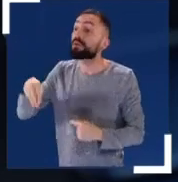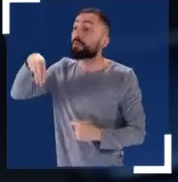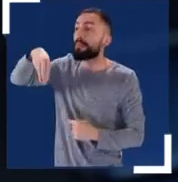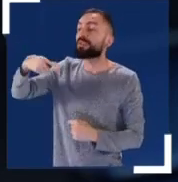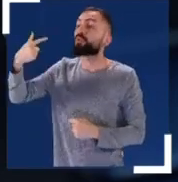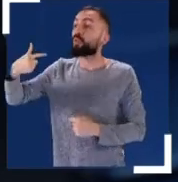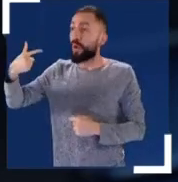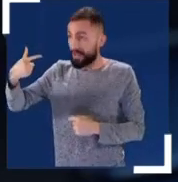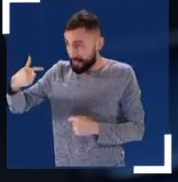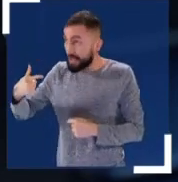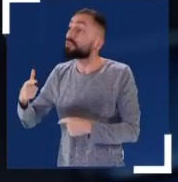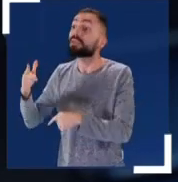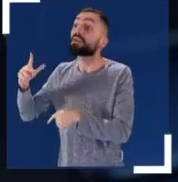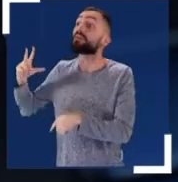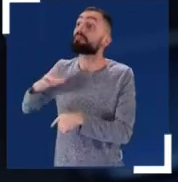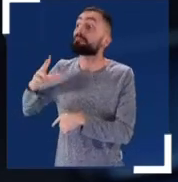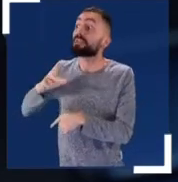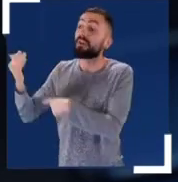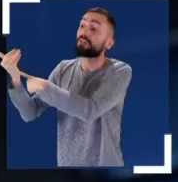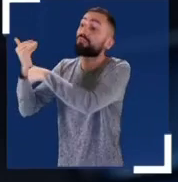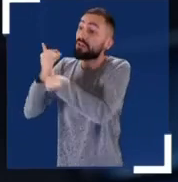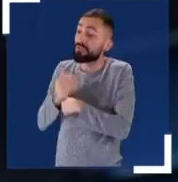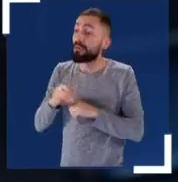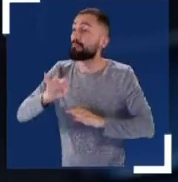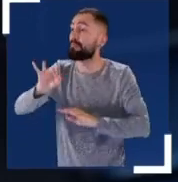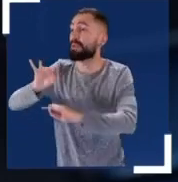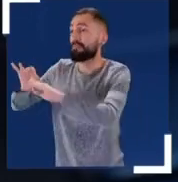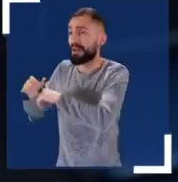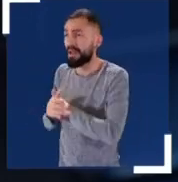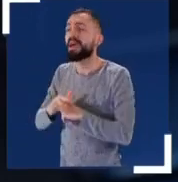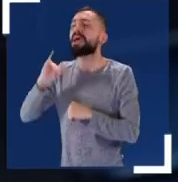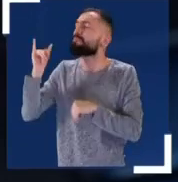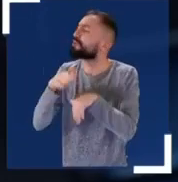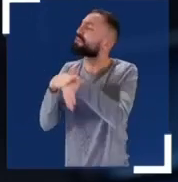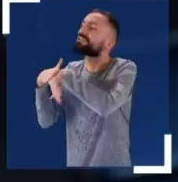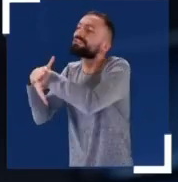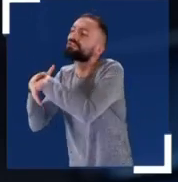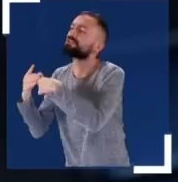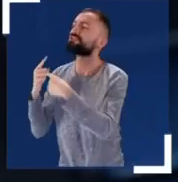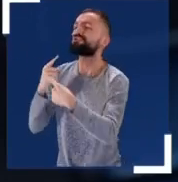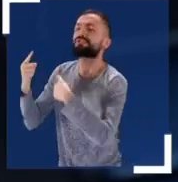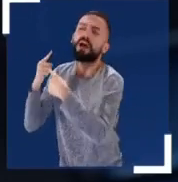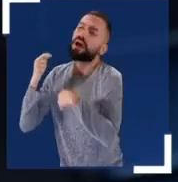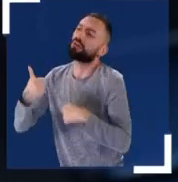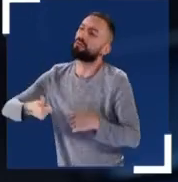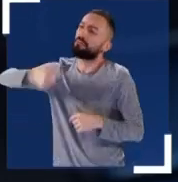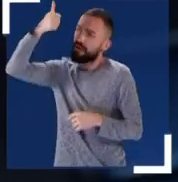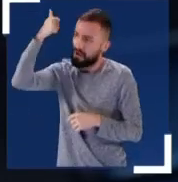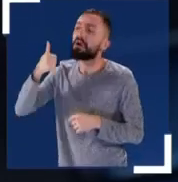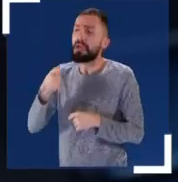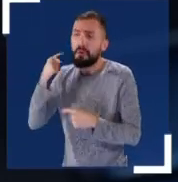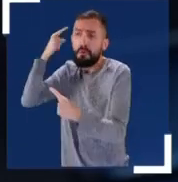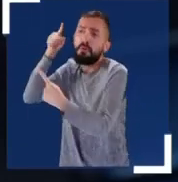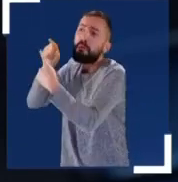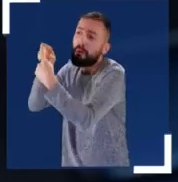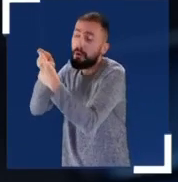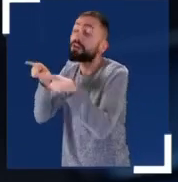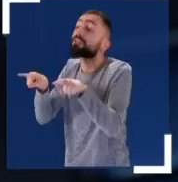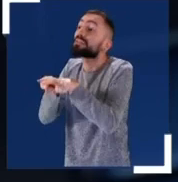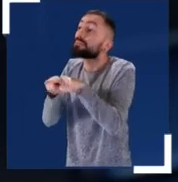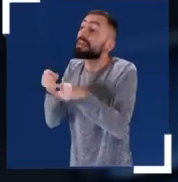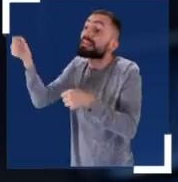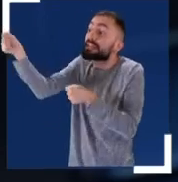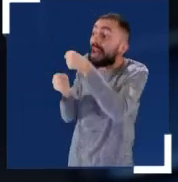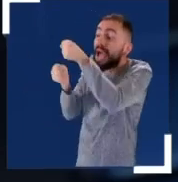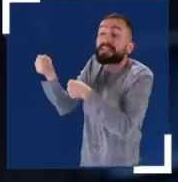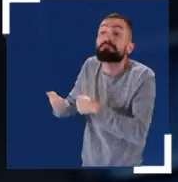com o apoio do setor privado. Sempre o bom entendimento, o diálogo é o melhor caminho e nisso nós estamos de acordo. E trazer os melhores profissionais